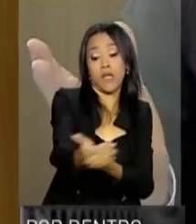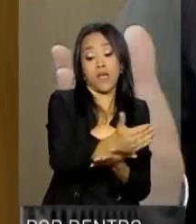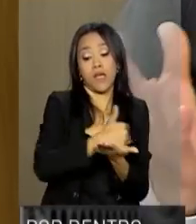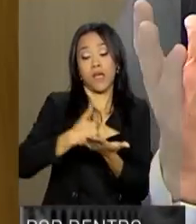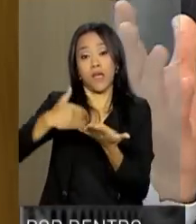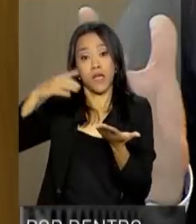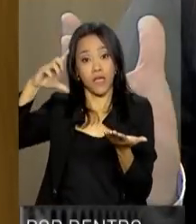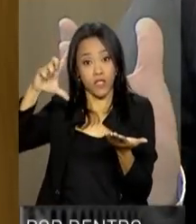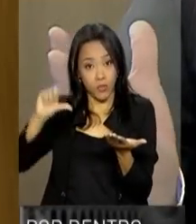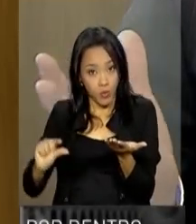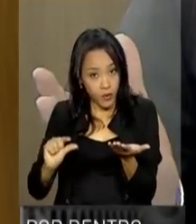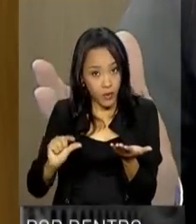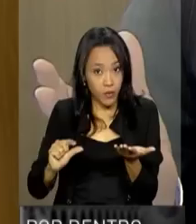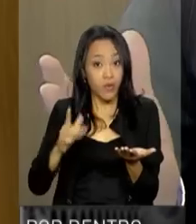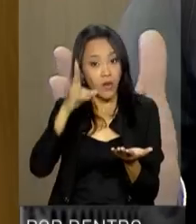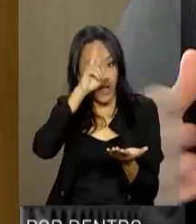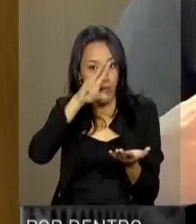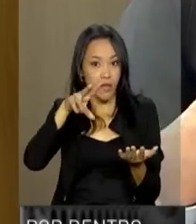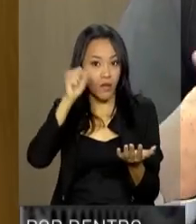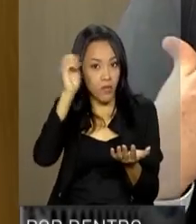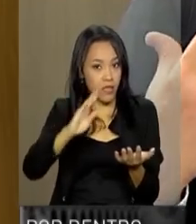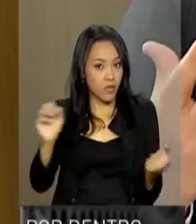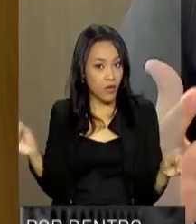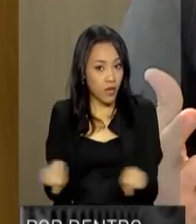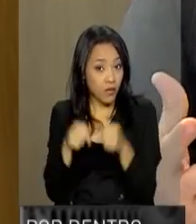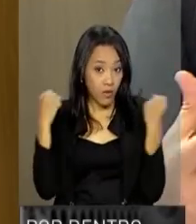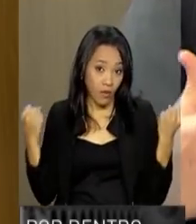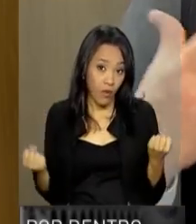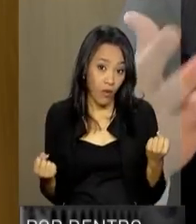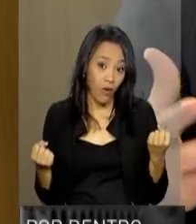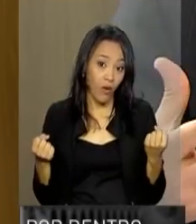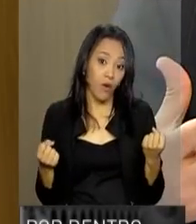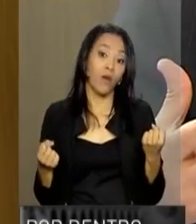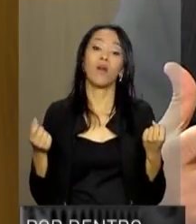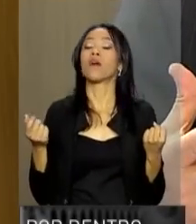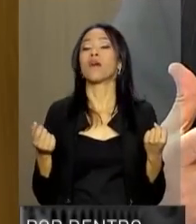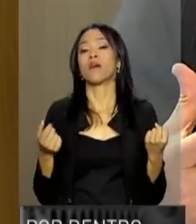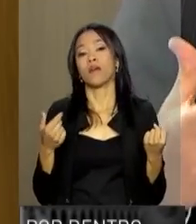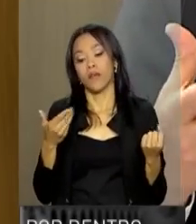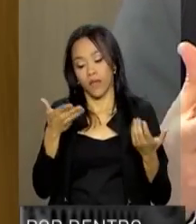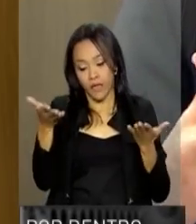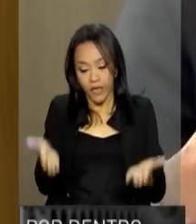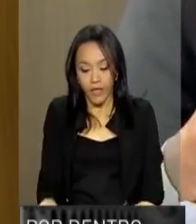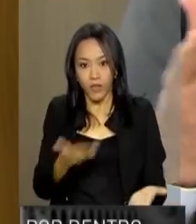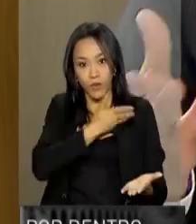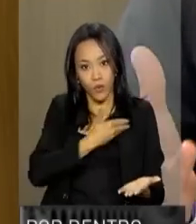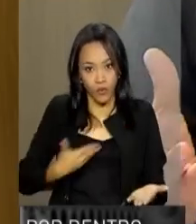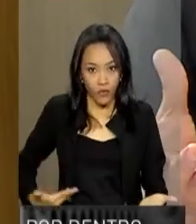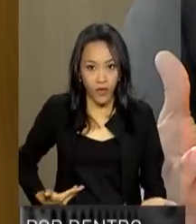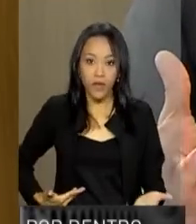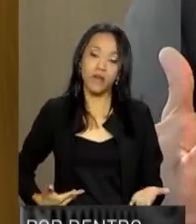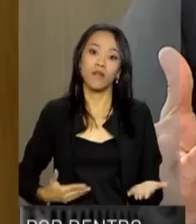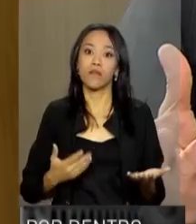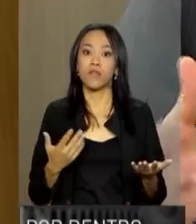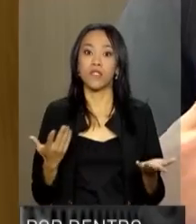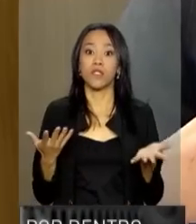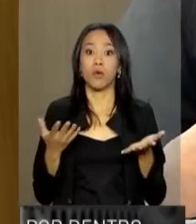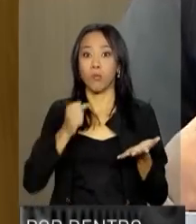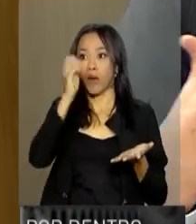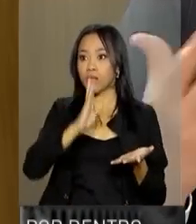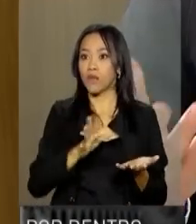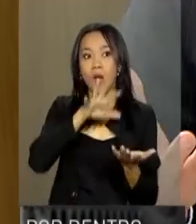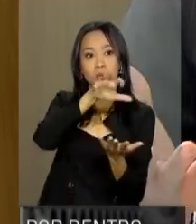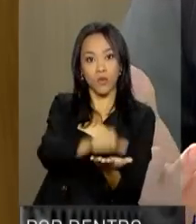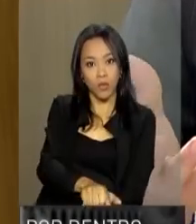brasil é é quebrou né não nós herdamos este governo que que aí está é de um país quebrado uma